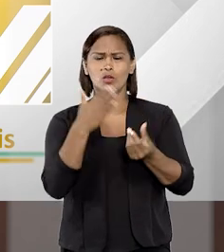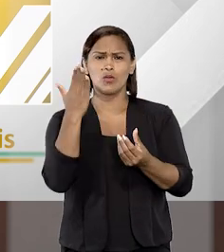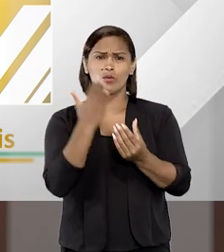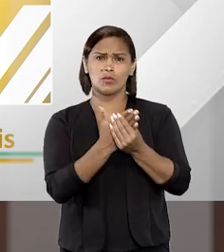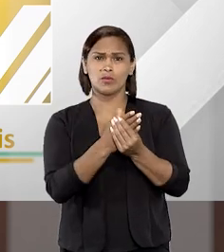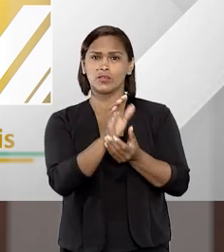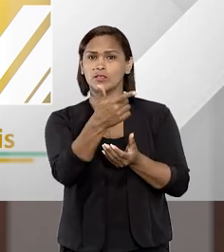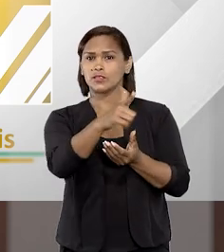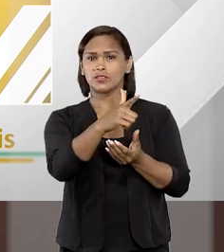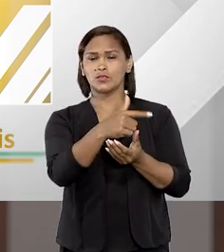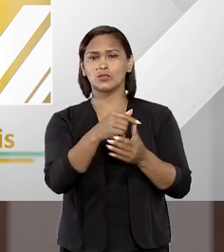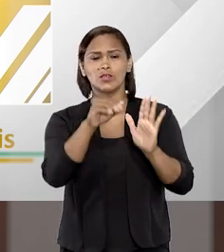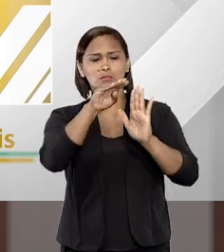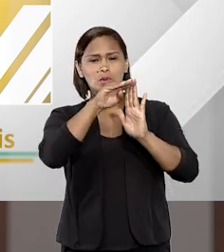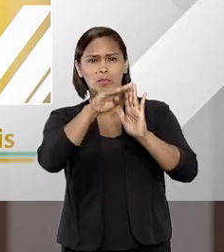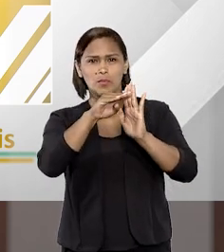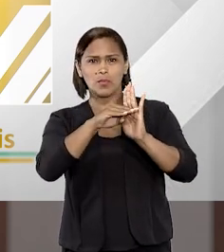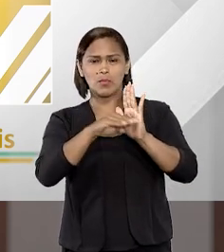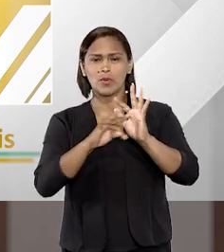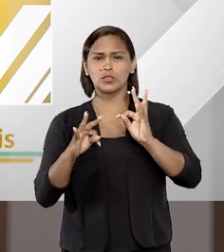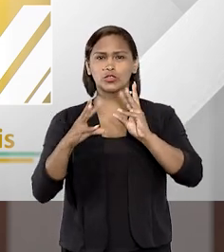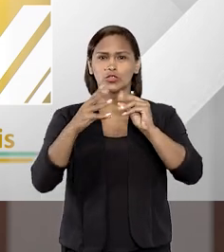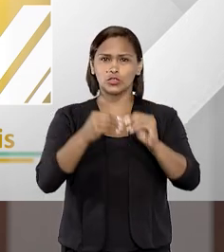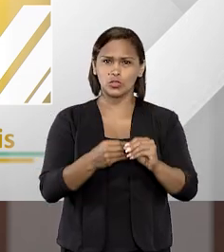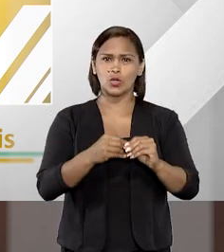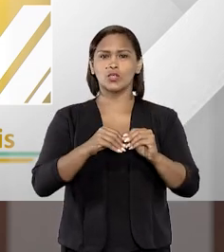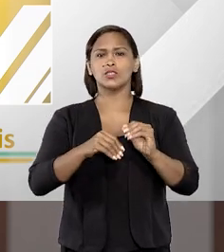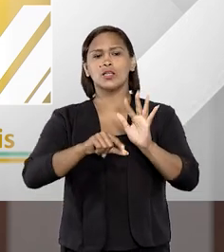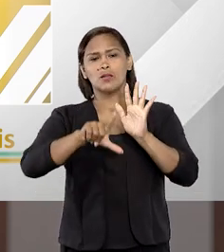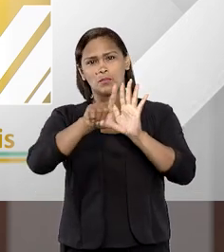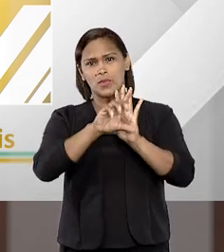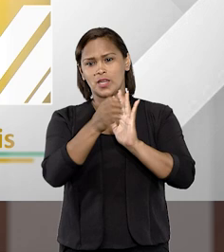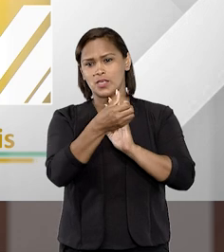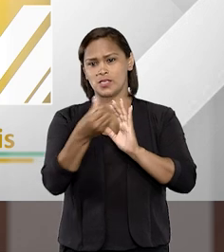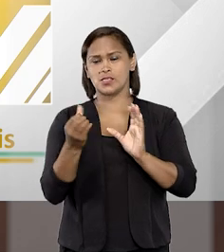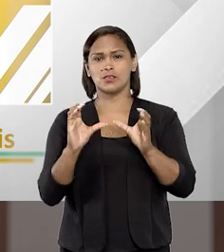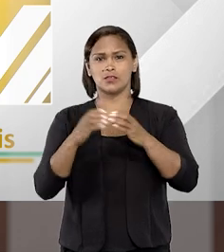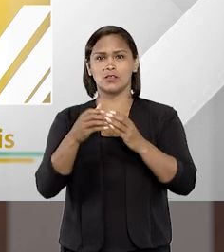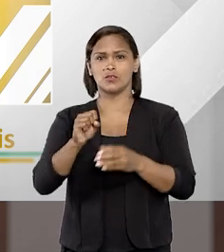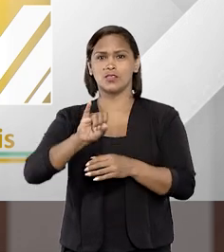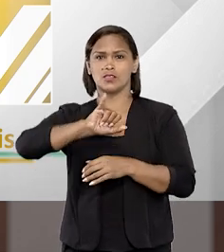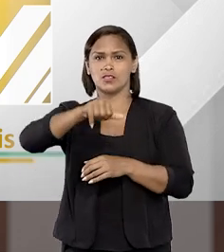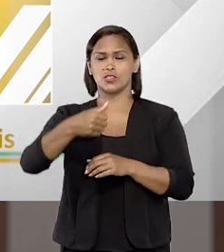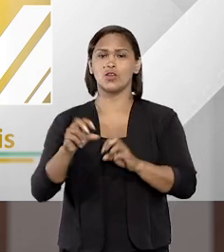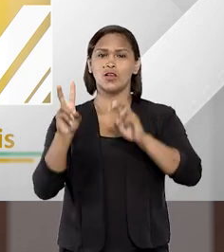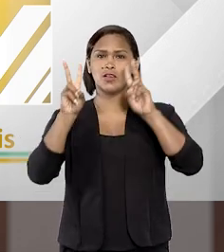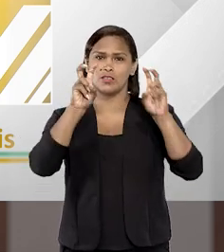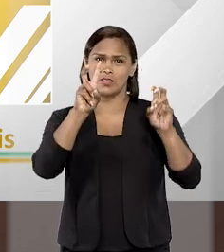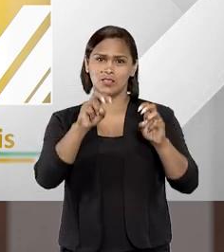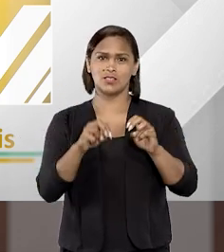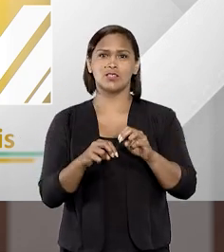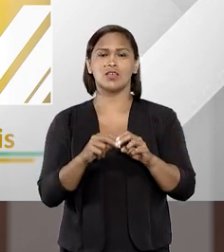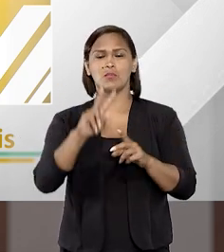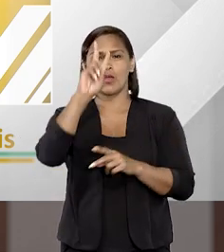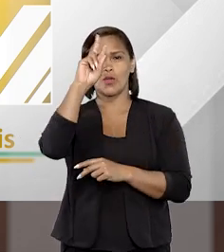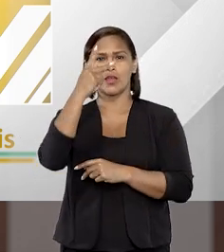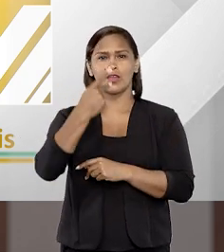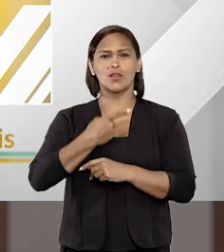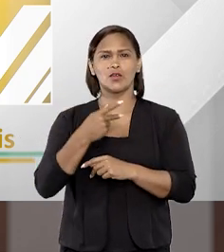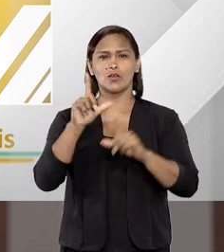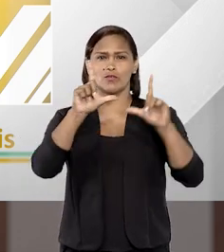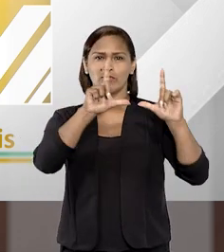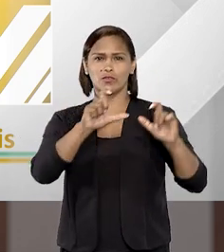caso no qual não houve o cumprimento das diretrizes impostas pela Sexta turma do STJ nesse tema referente ao reconhecimento